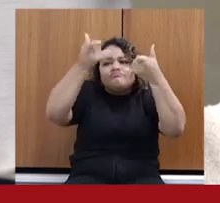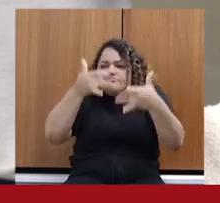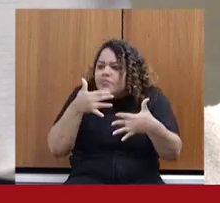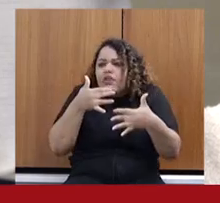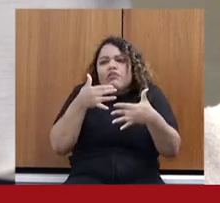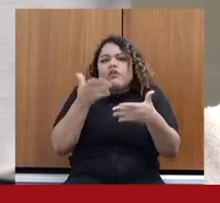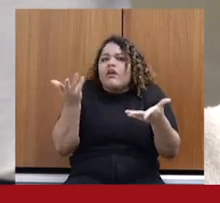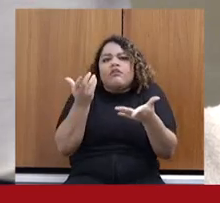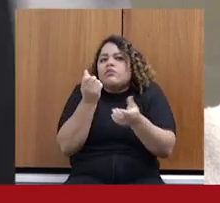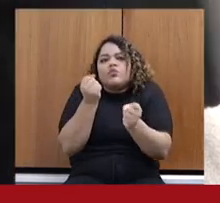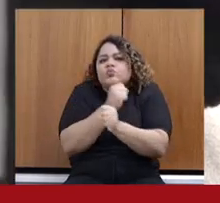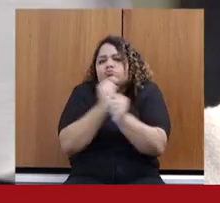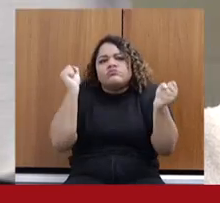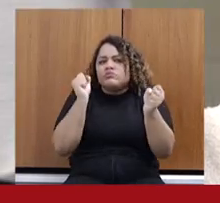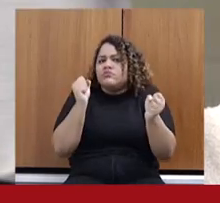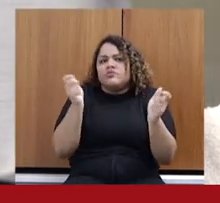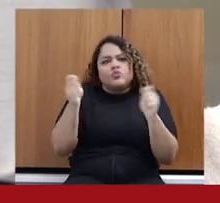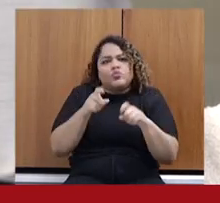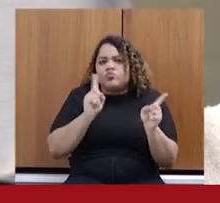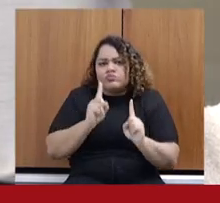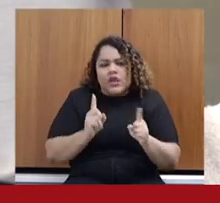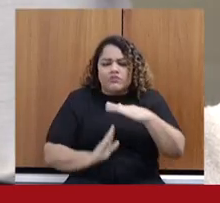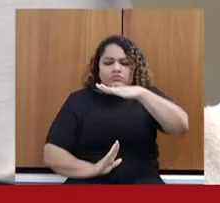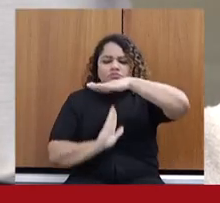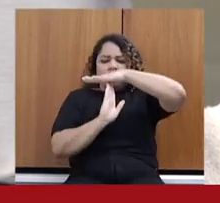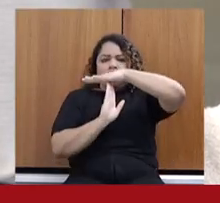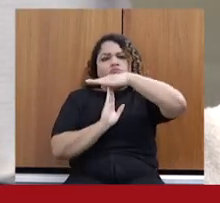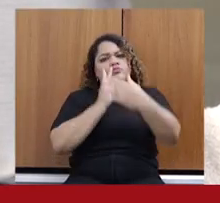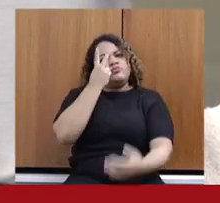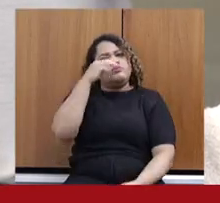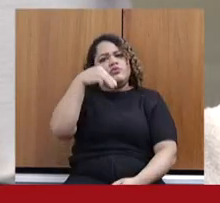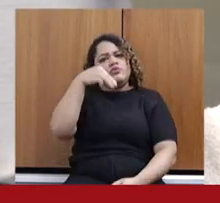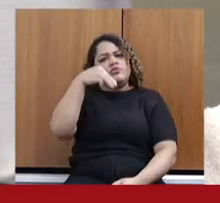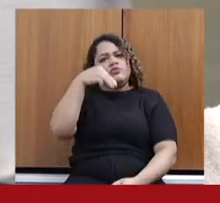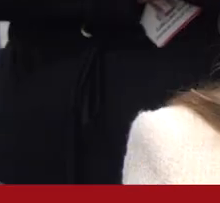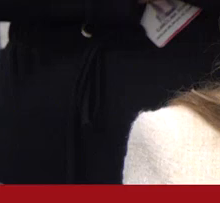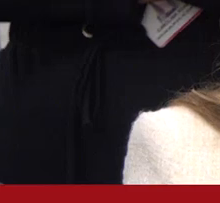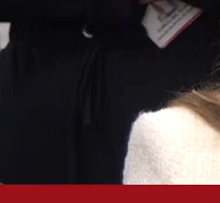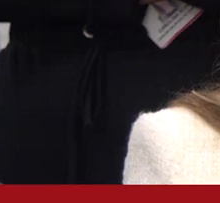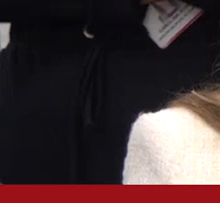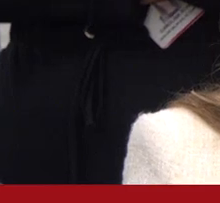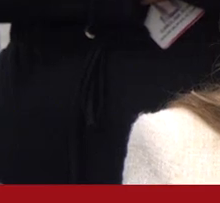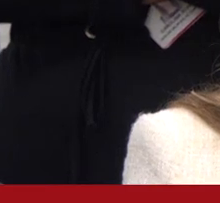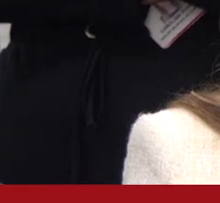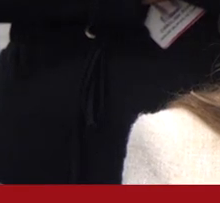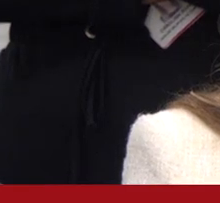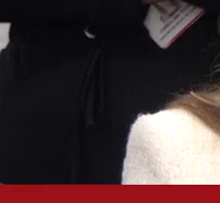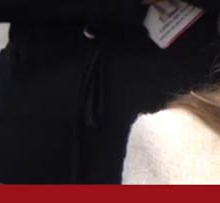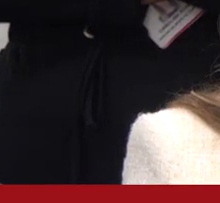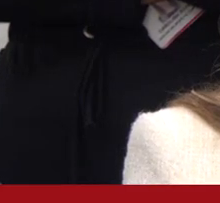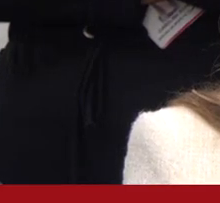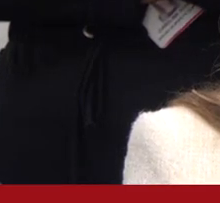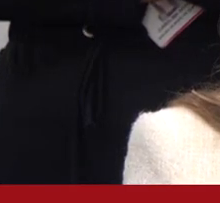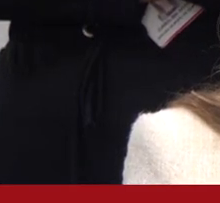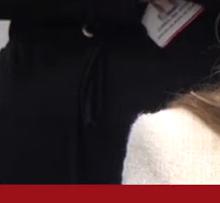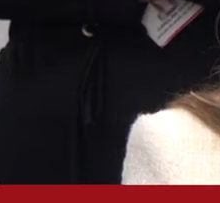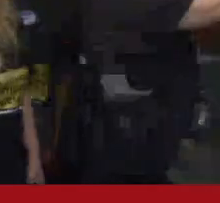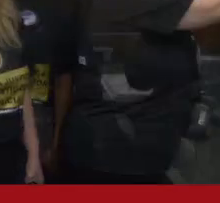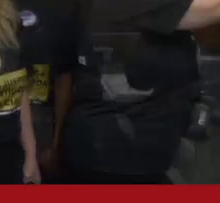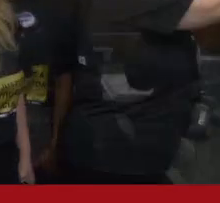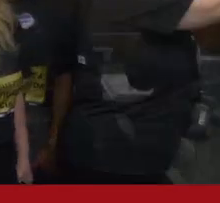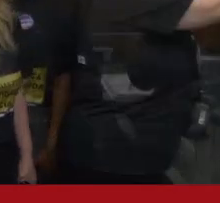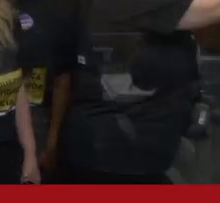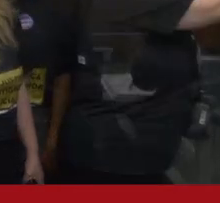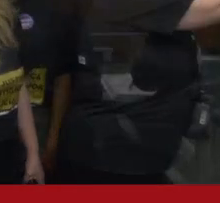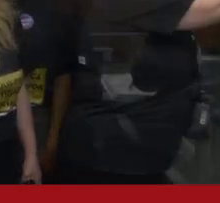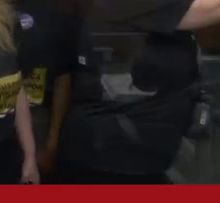nós prosseguirmos dessa maneira. Está suspenso a sessão. O secretário não está ouvindo nada, ninguém está trazendo nada de produtivo, que é o